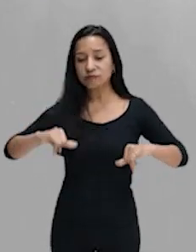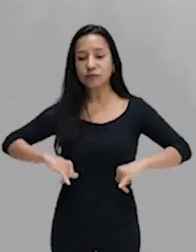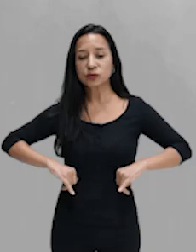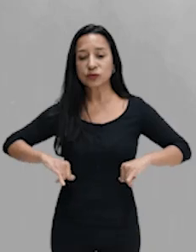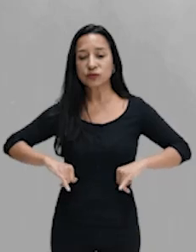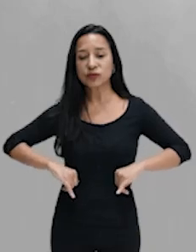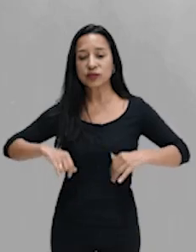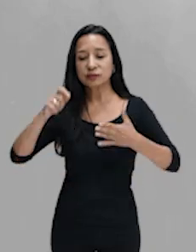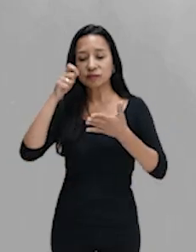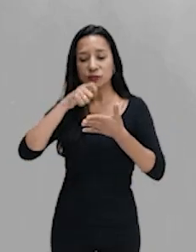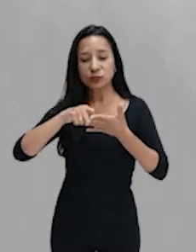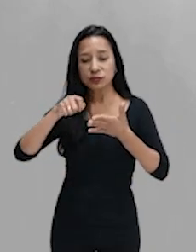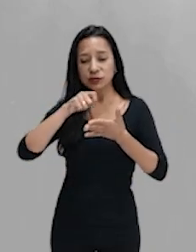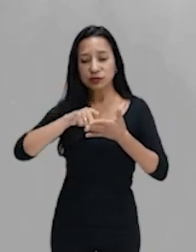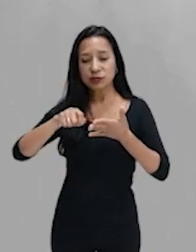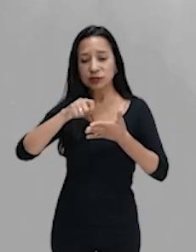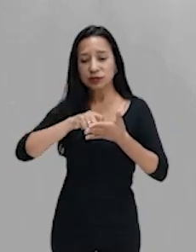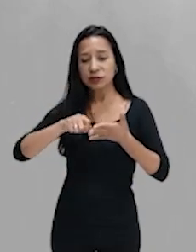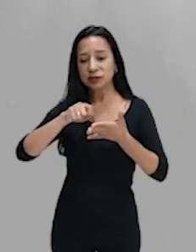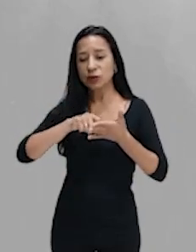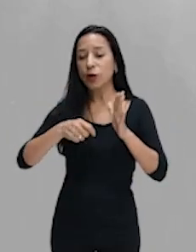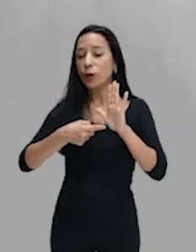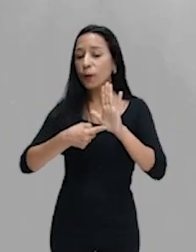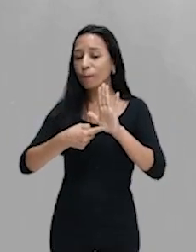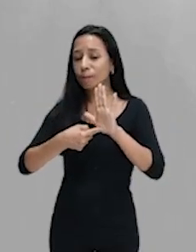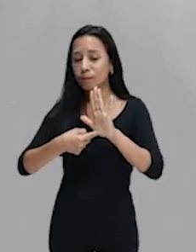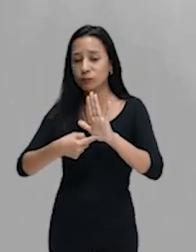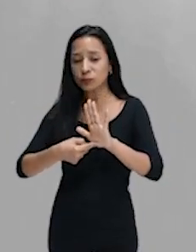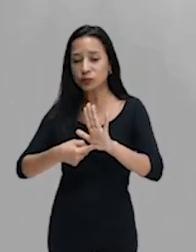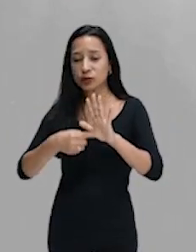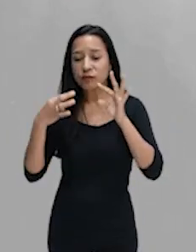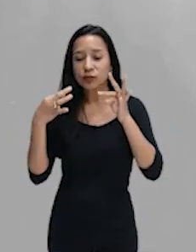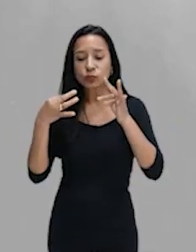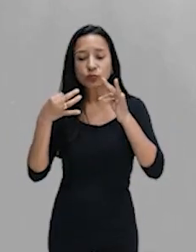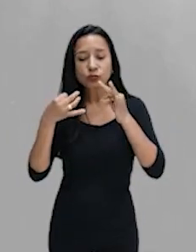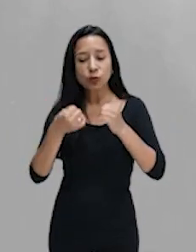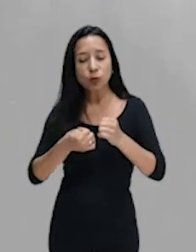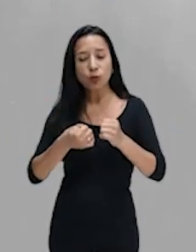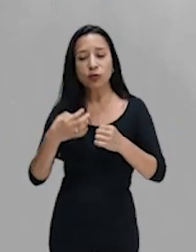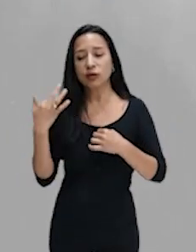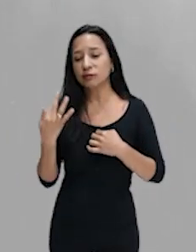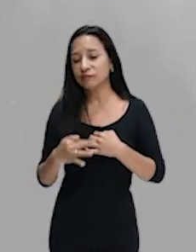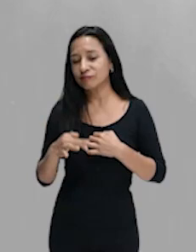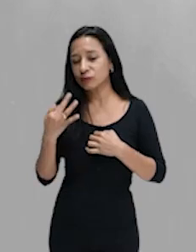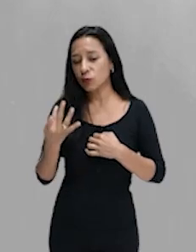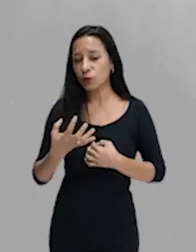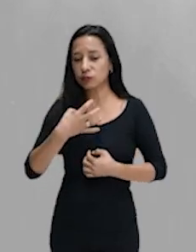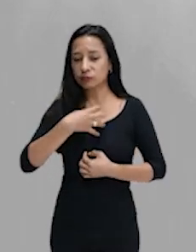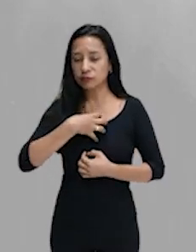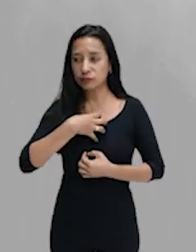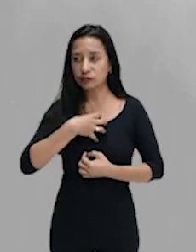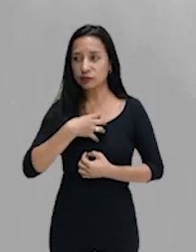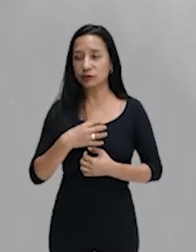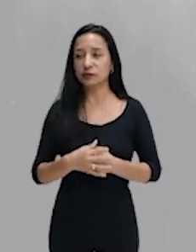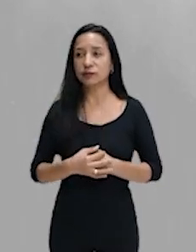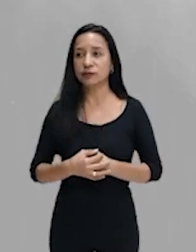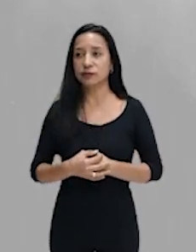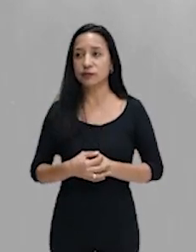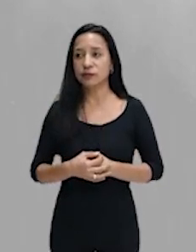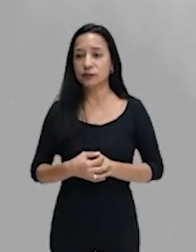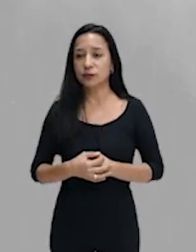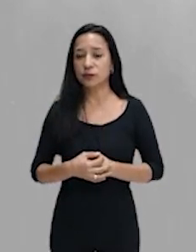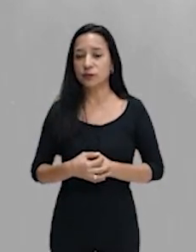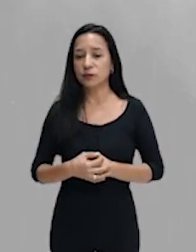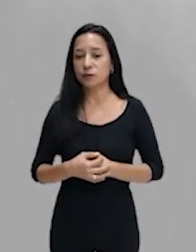né? Os seus dizeres, os seus pensamentos, e por isso, talvez, que as adolescentes, elas se assemelham muito a